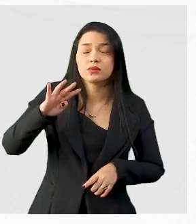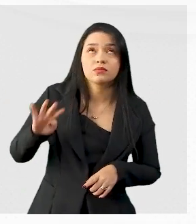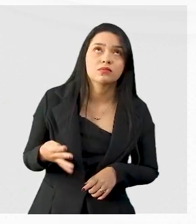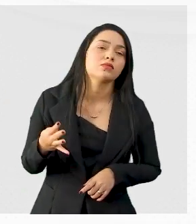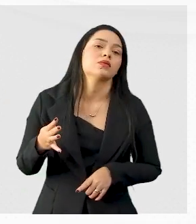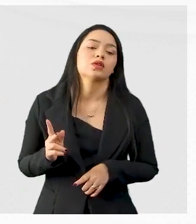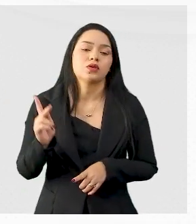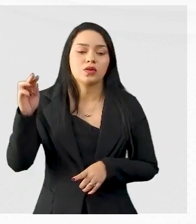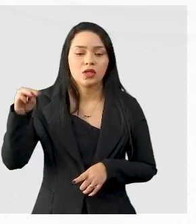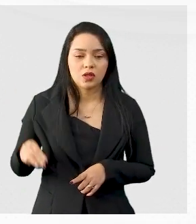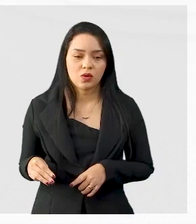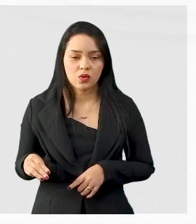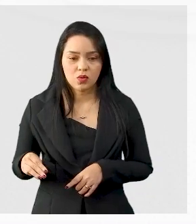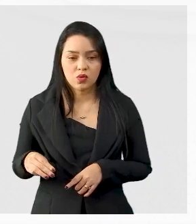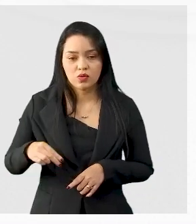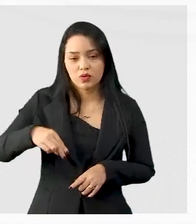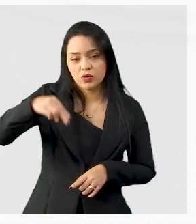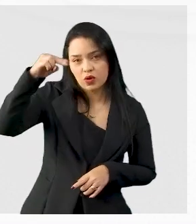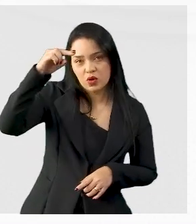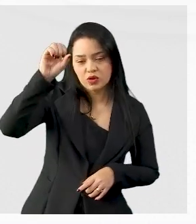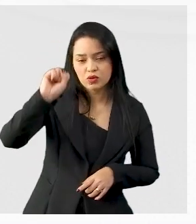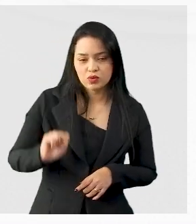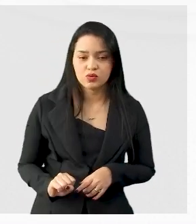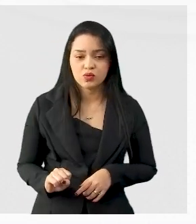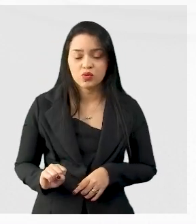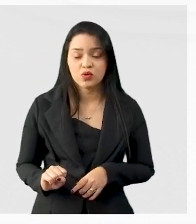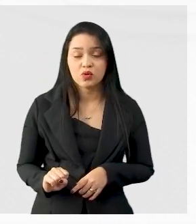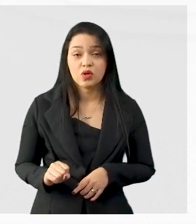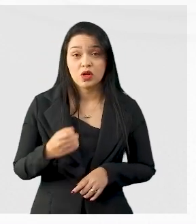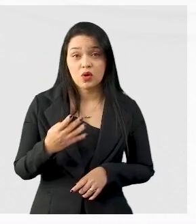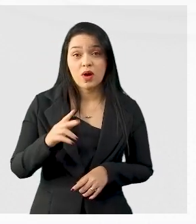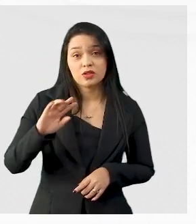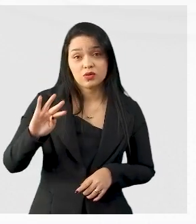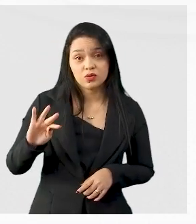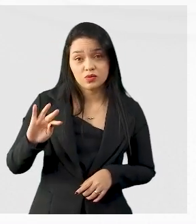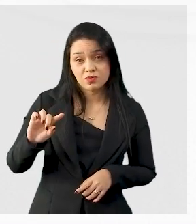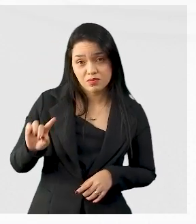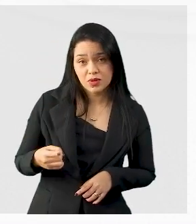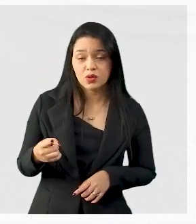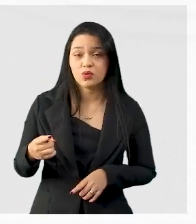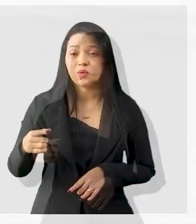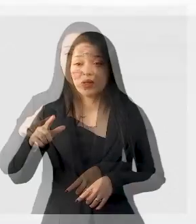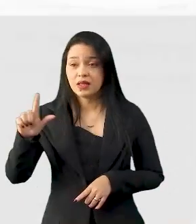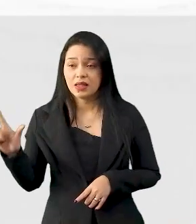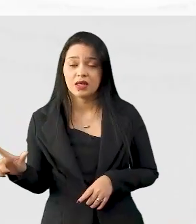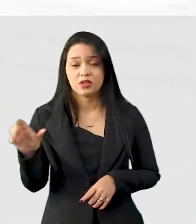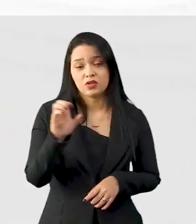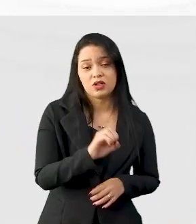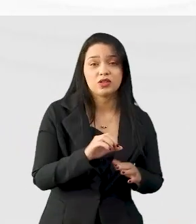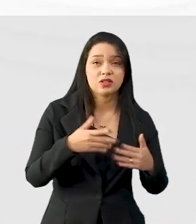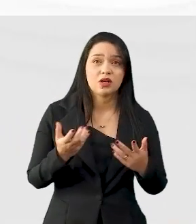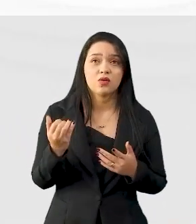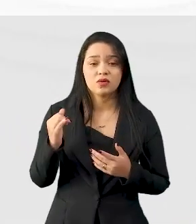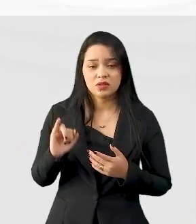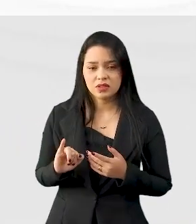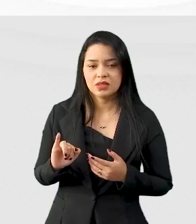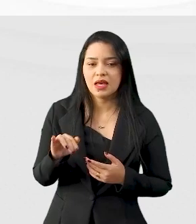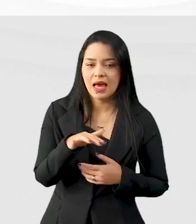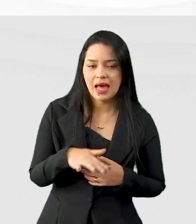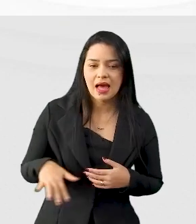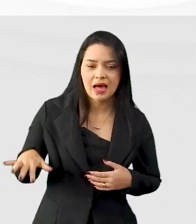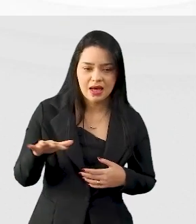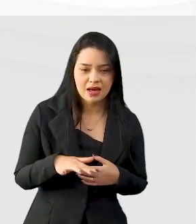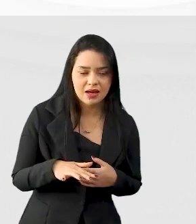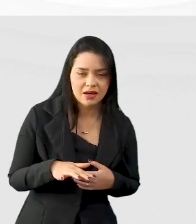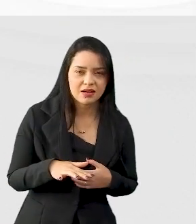quilômetros de um sentido norte-sul e 4.000 quilômetros em média no sentido leste-oeste. Então, se a gente for tirar a área do